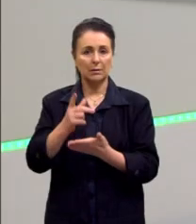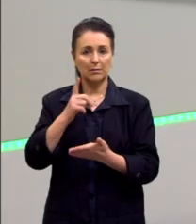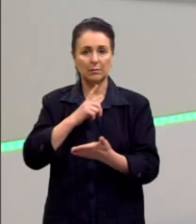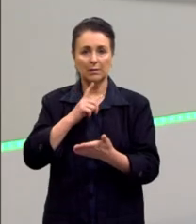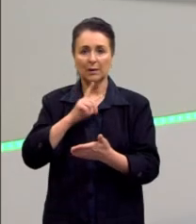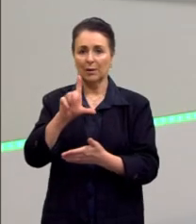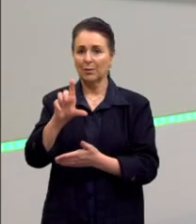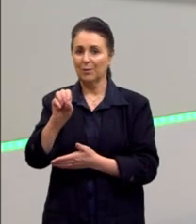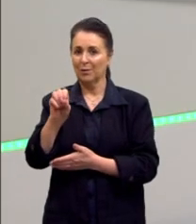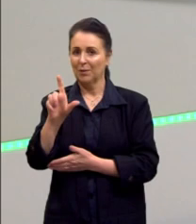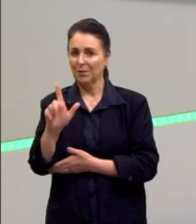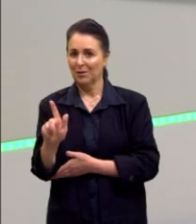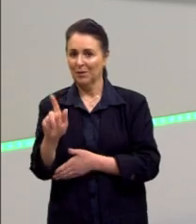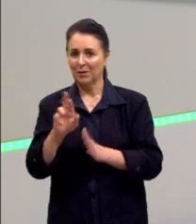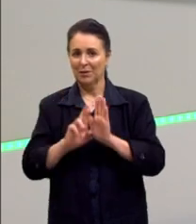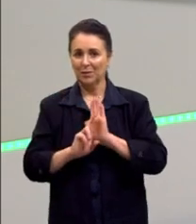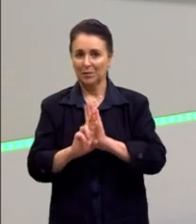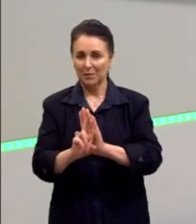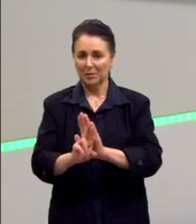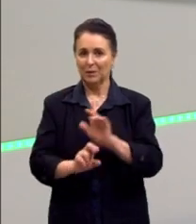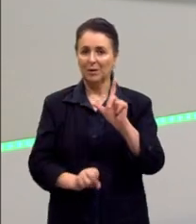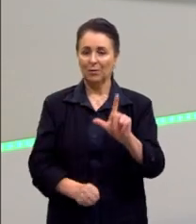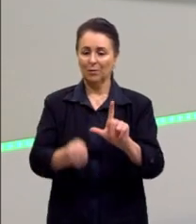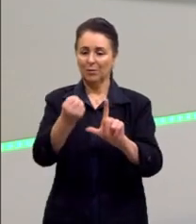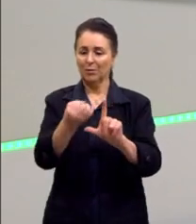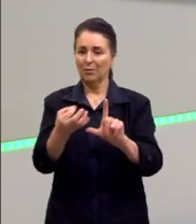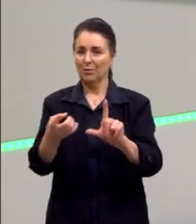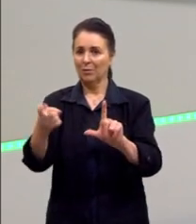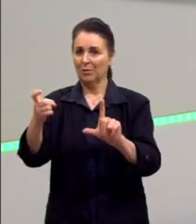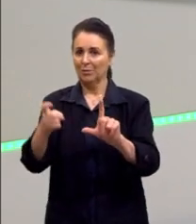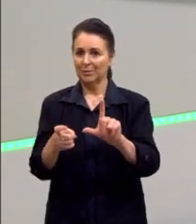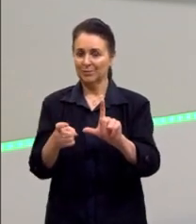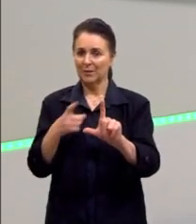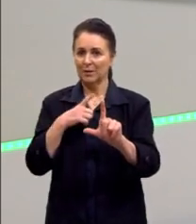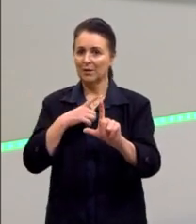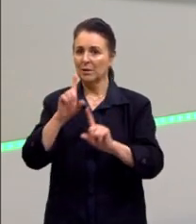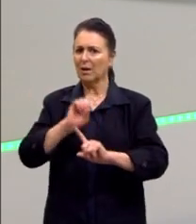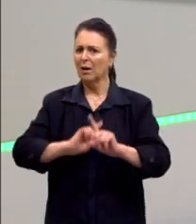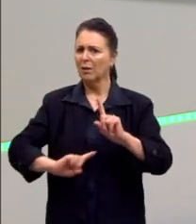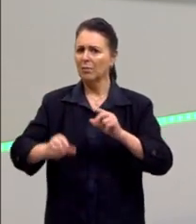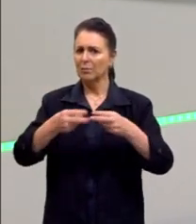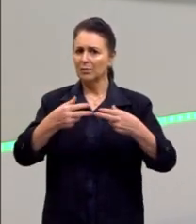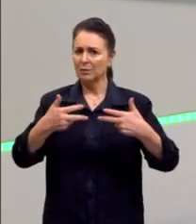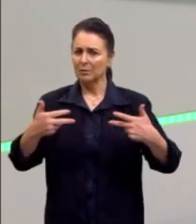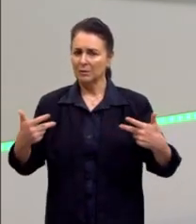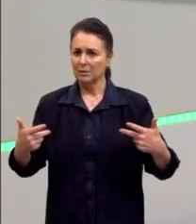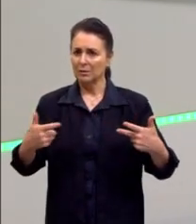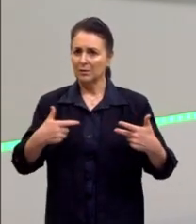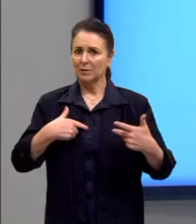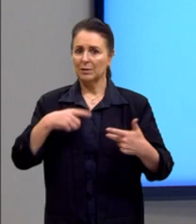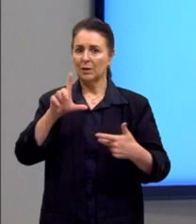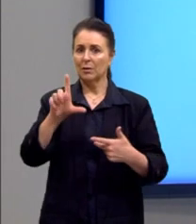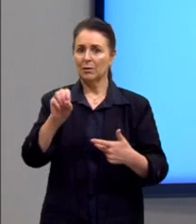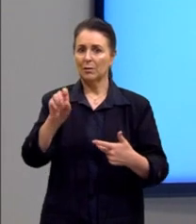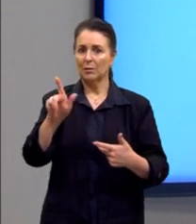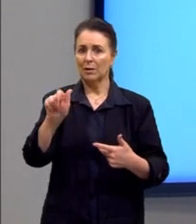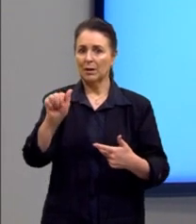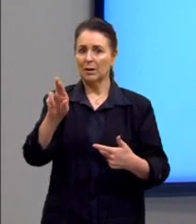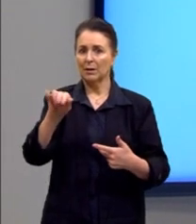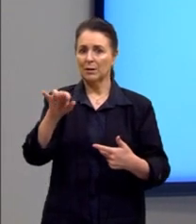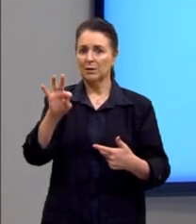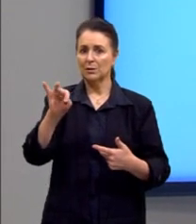um blog né representando o nosso logaritmo E aí nós temos alguns elementos nós temos o logaritimando